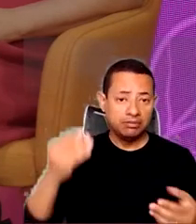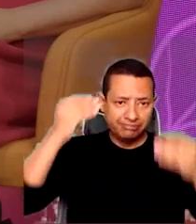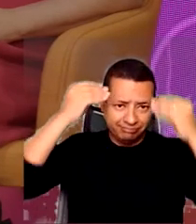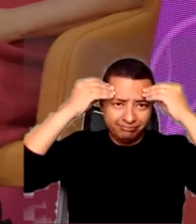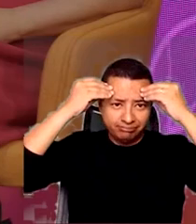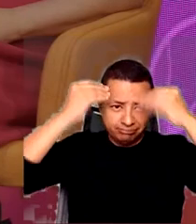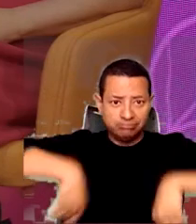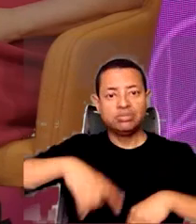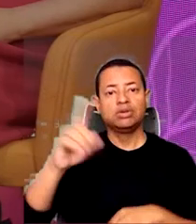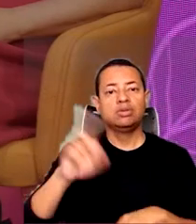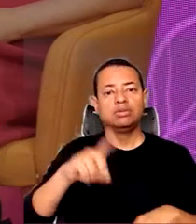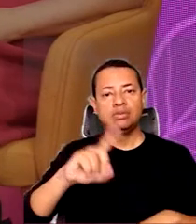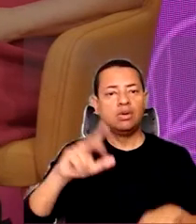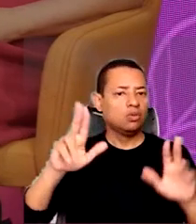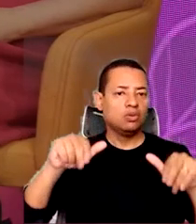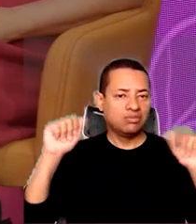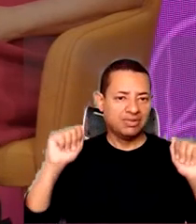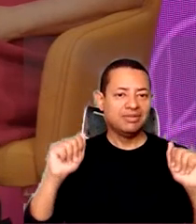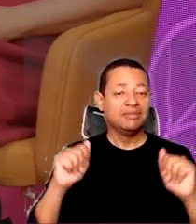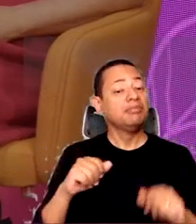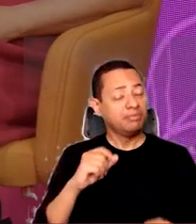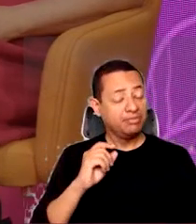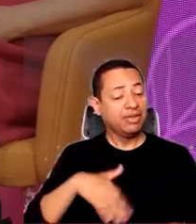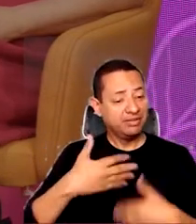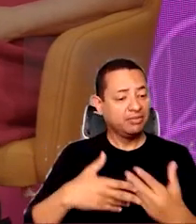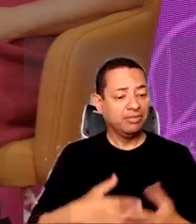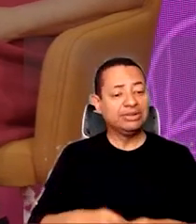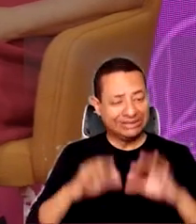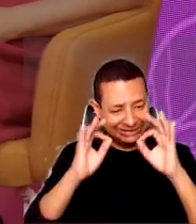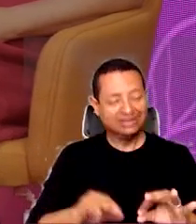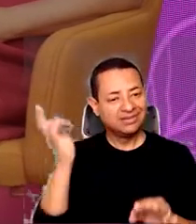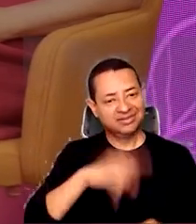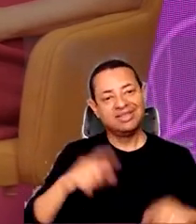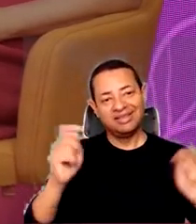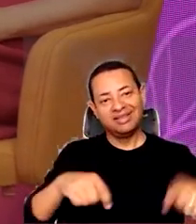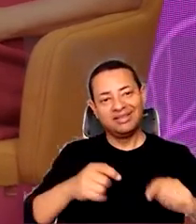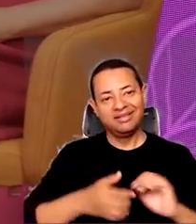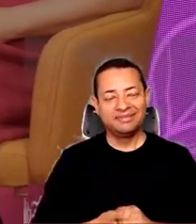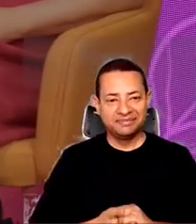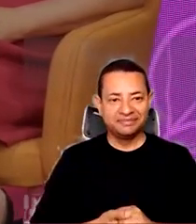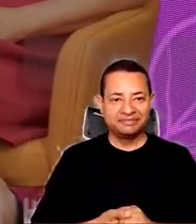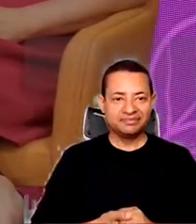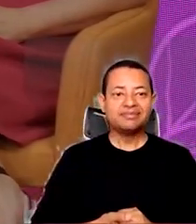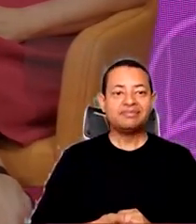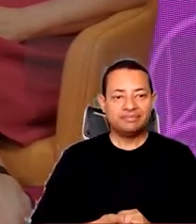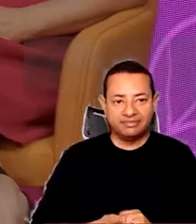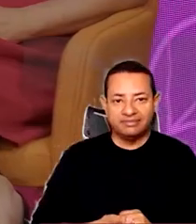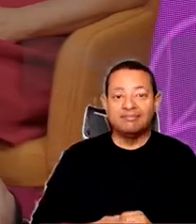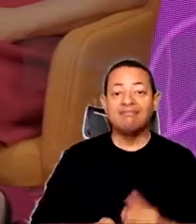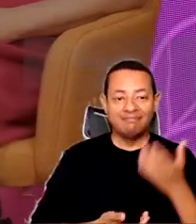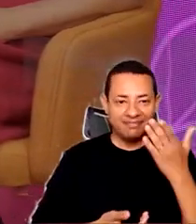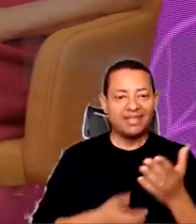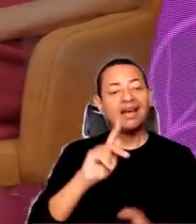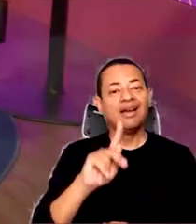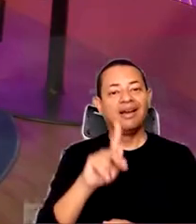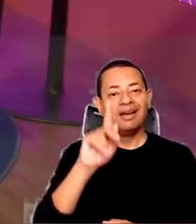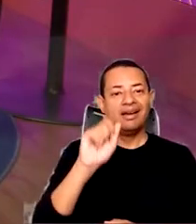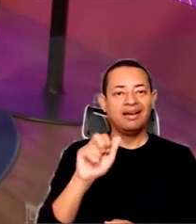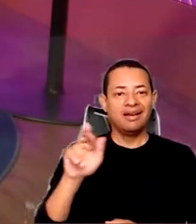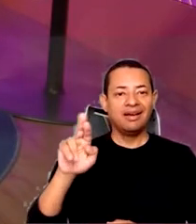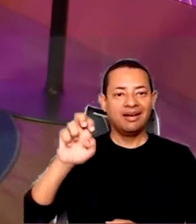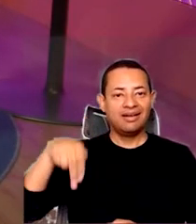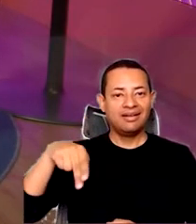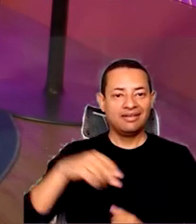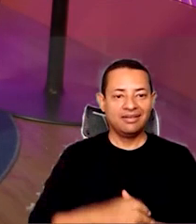desistir e acreditar porque porque vem vem vem vem e você